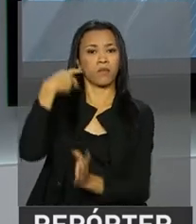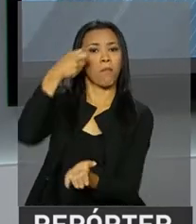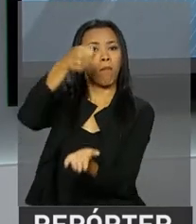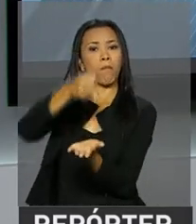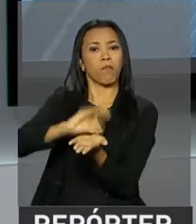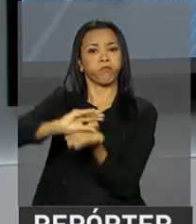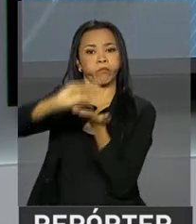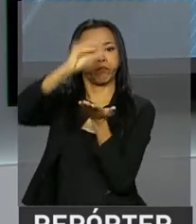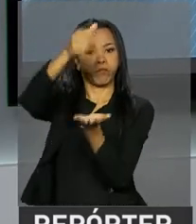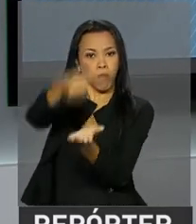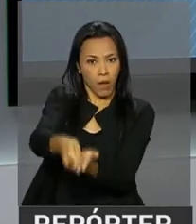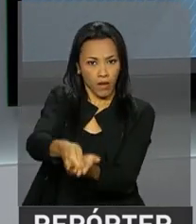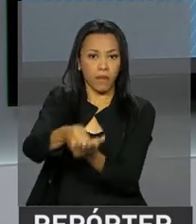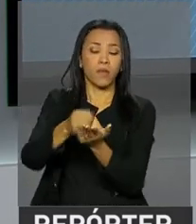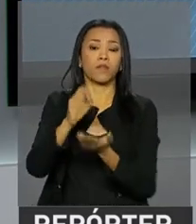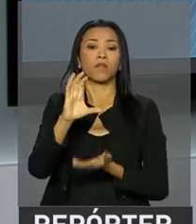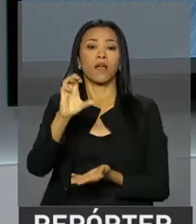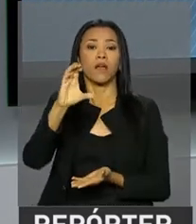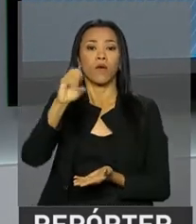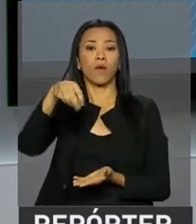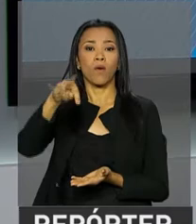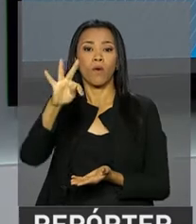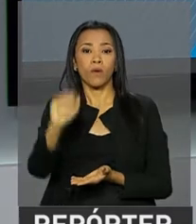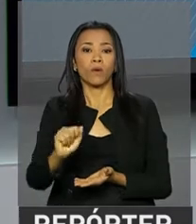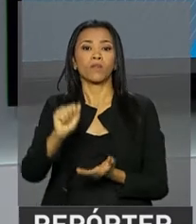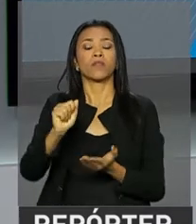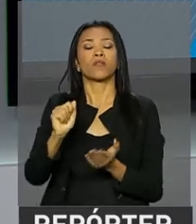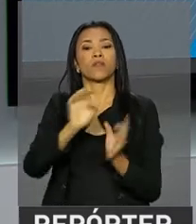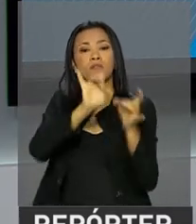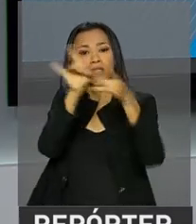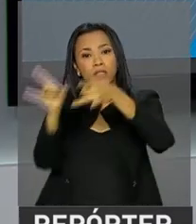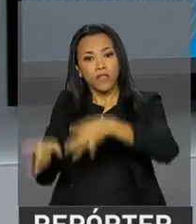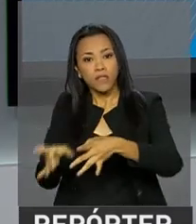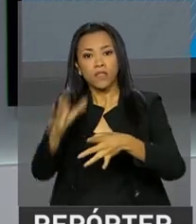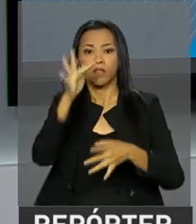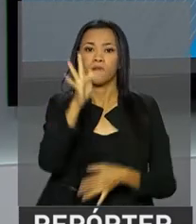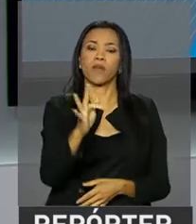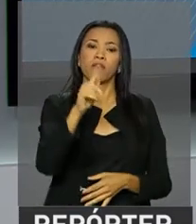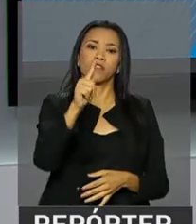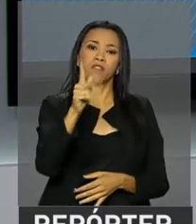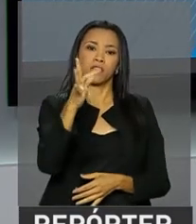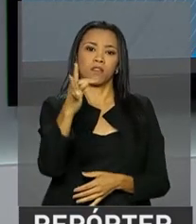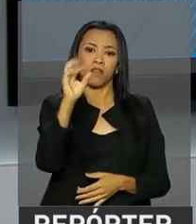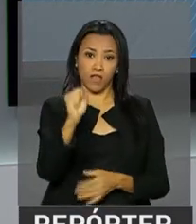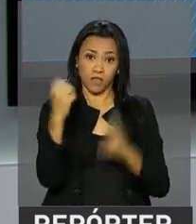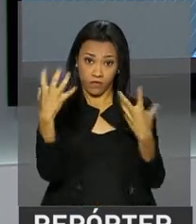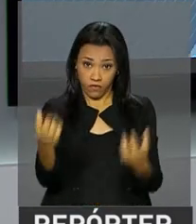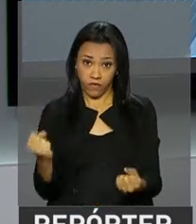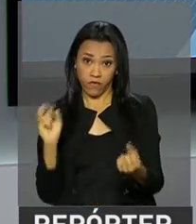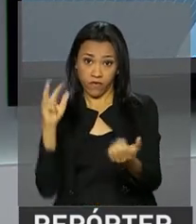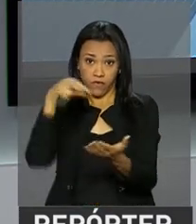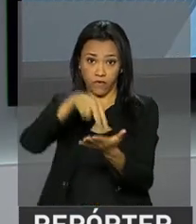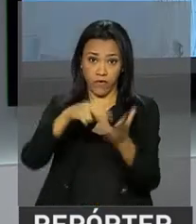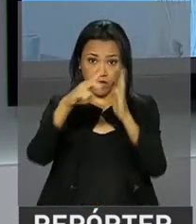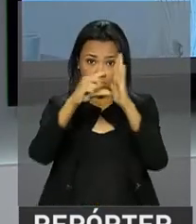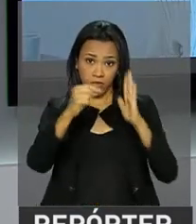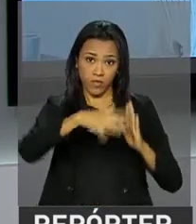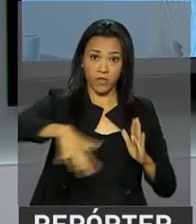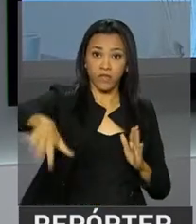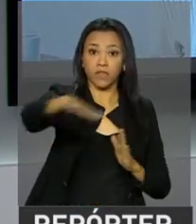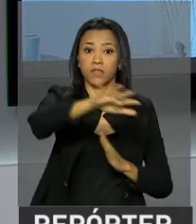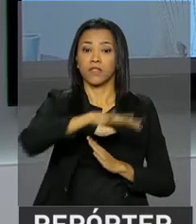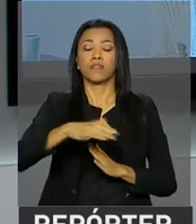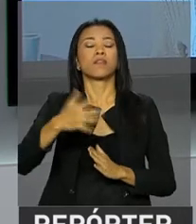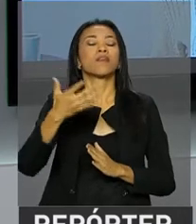das contas inativas do fgts vamos então agora a sede da caixa econômica aqui em brasília conversar com